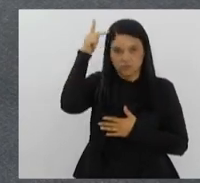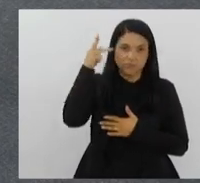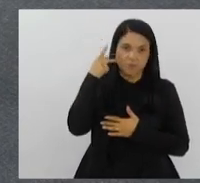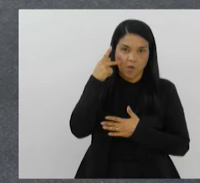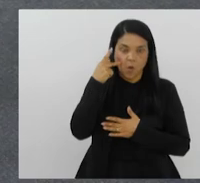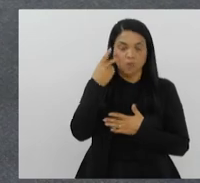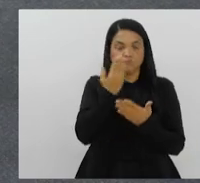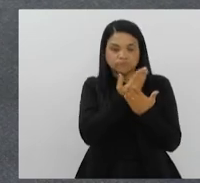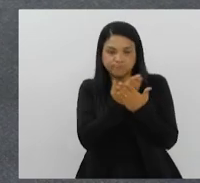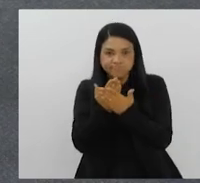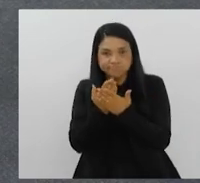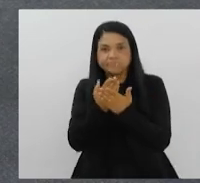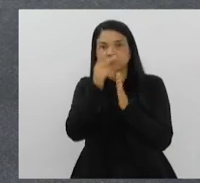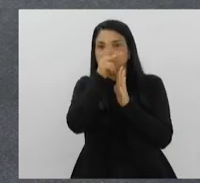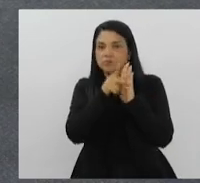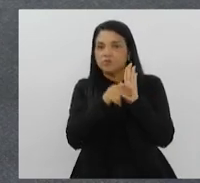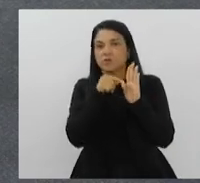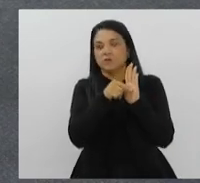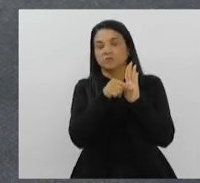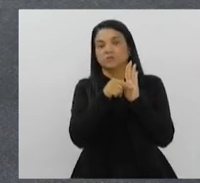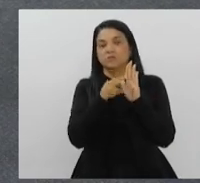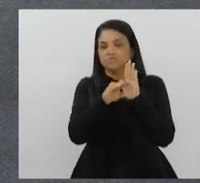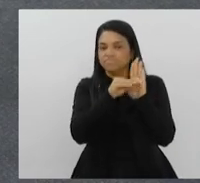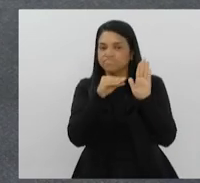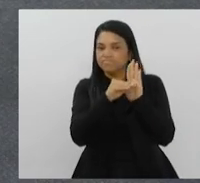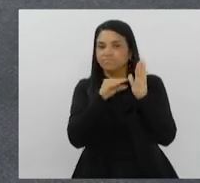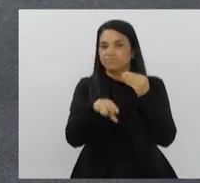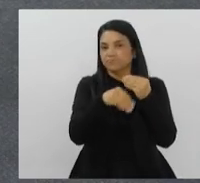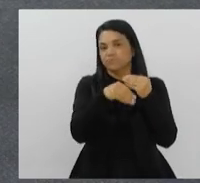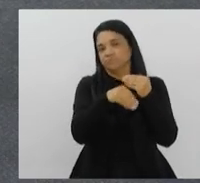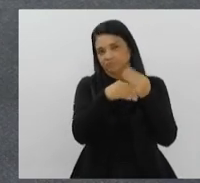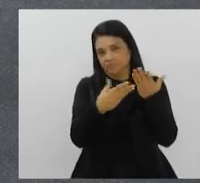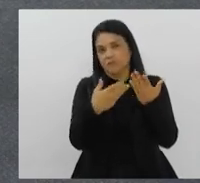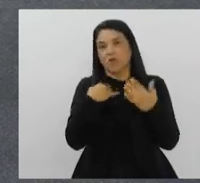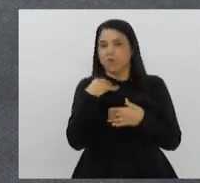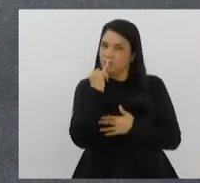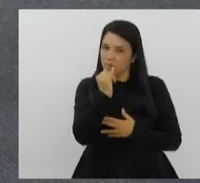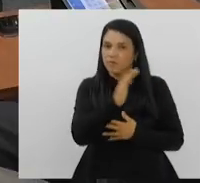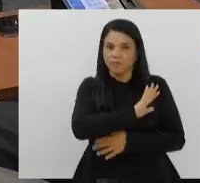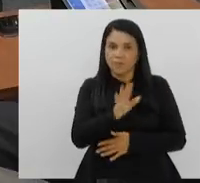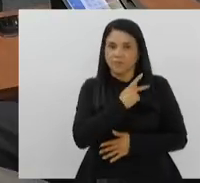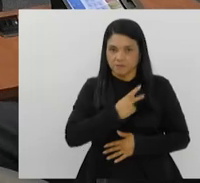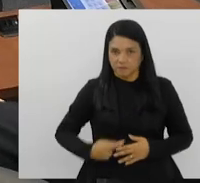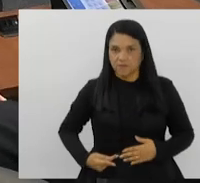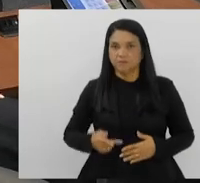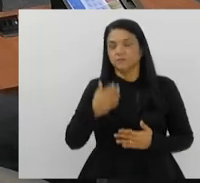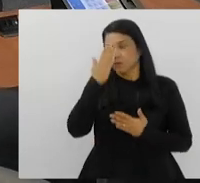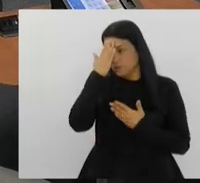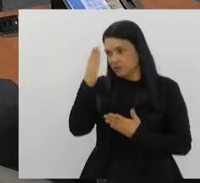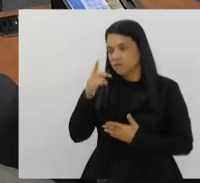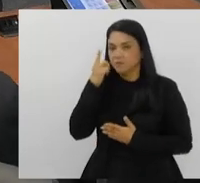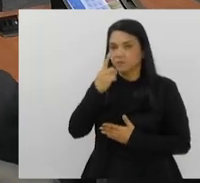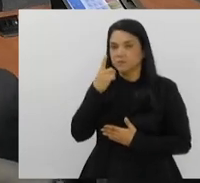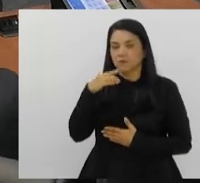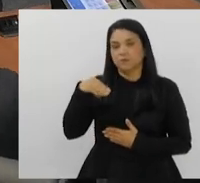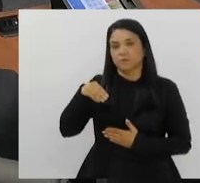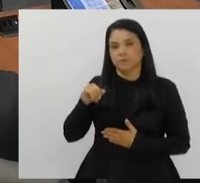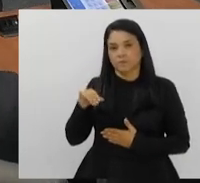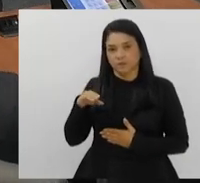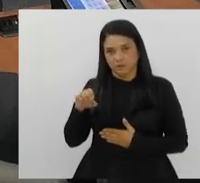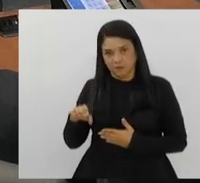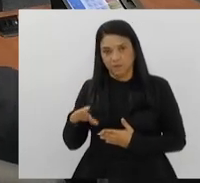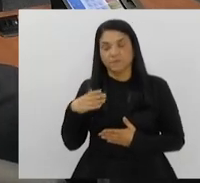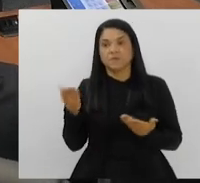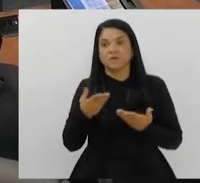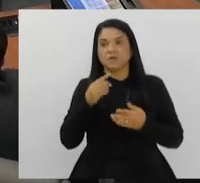estudou o projeto, e aí ele ofereceu emendas. Era o que eu tinha a dizer, presidente. Muito obrigado, nosso nobre deputado Carlinho. Para discutir, nosso